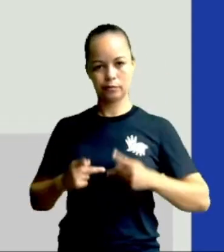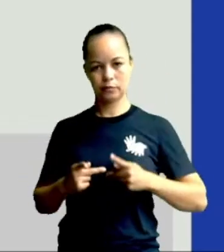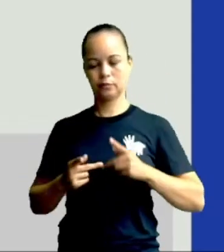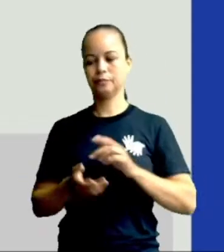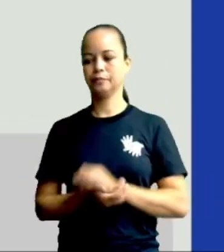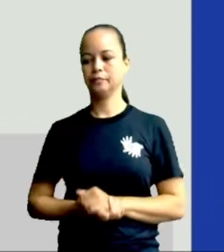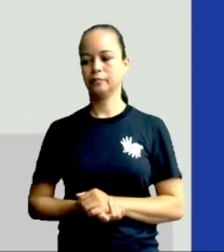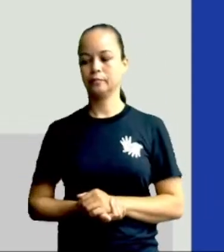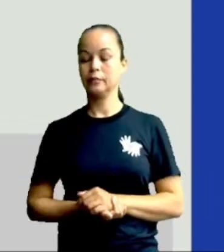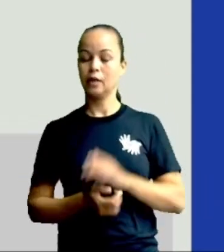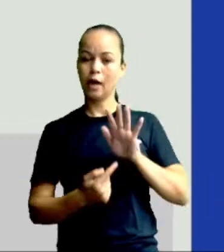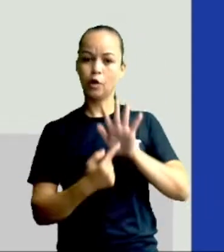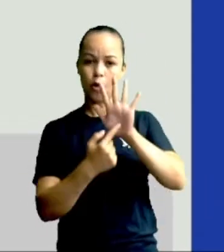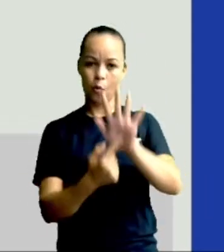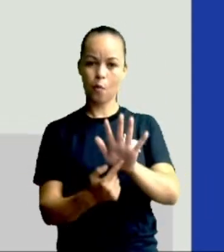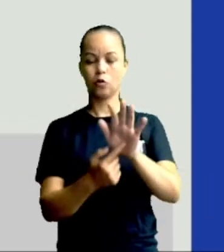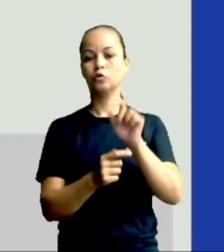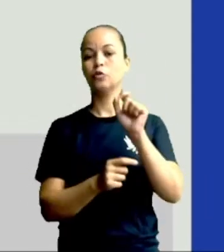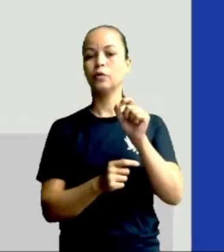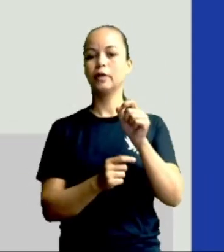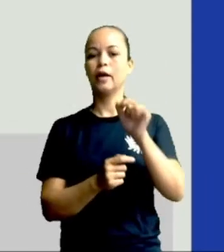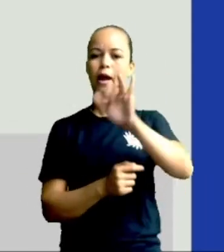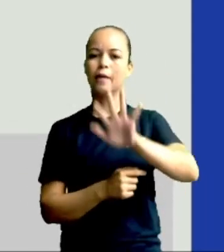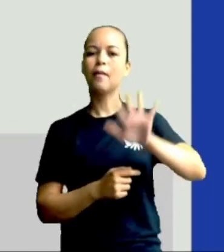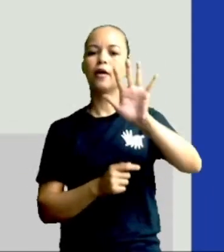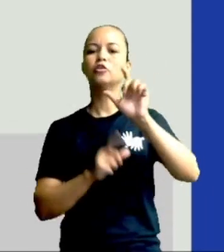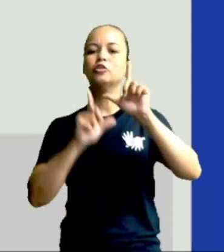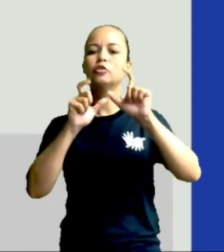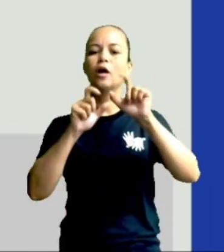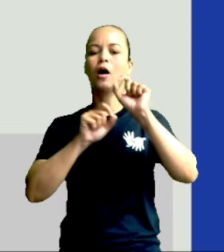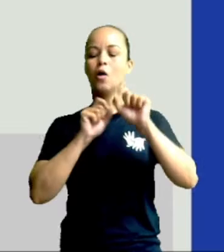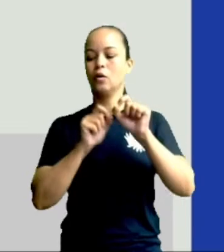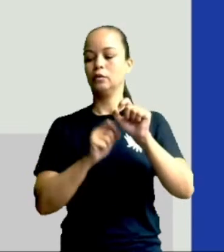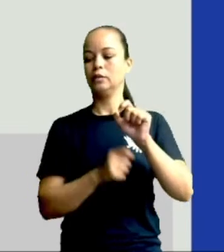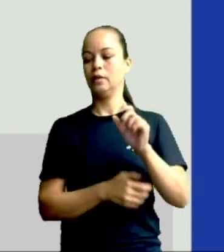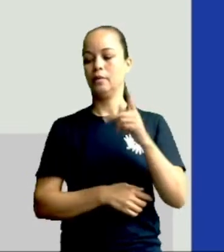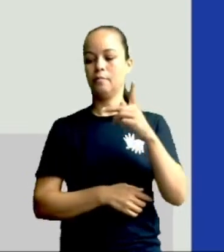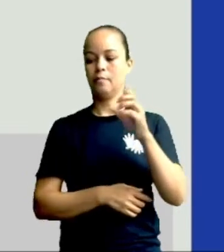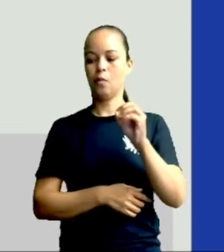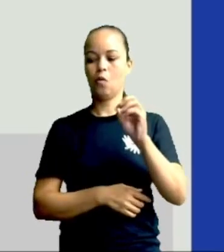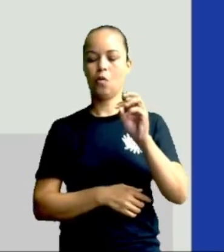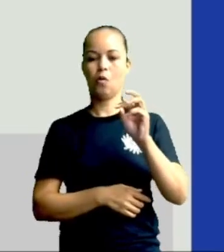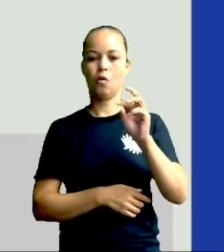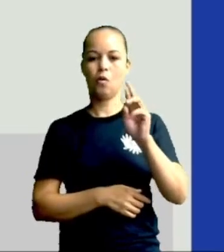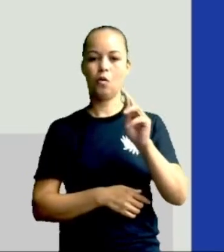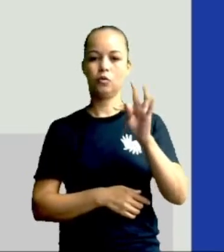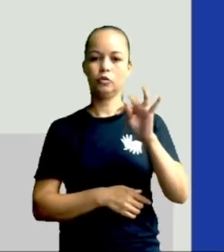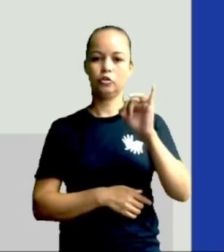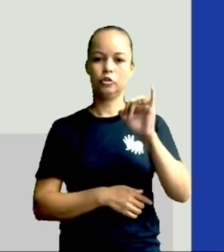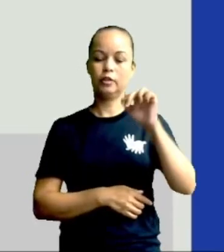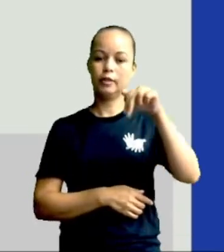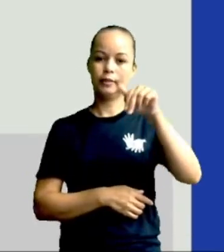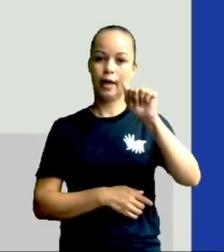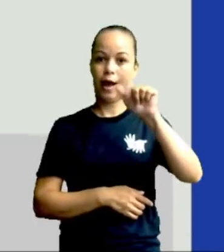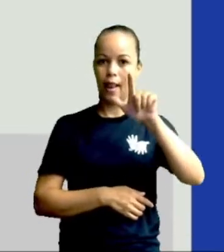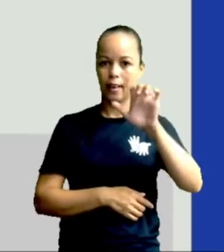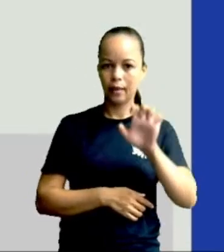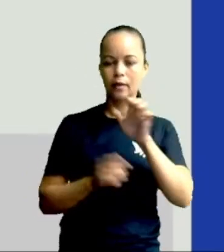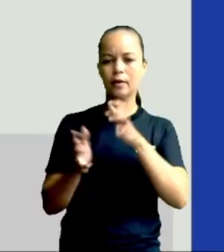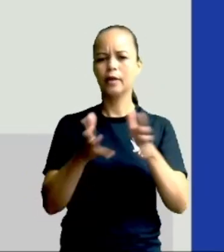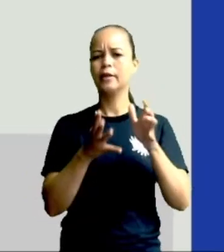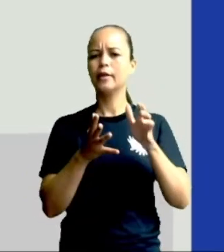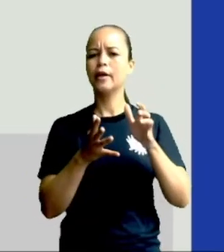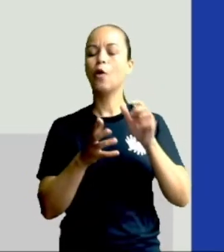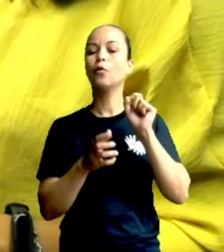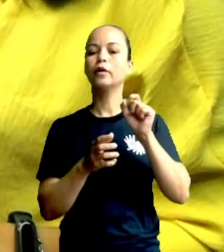Daí eu trago uma obra aqui para vocês, ó, a obra de Portinari, que retrata um trabalhador na cultura do café. Olha aí, tá vendo